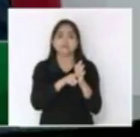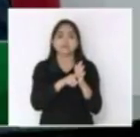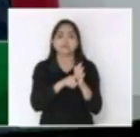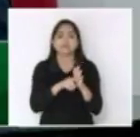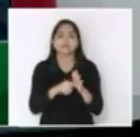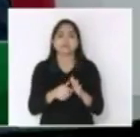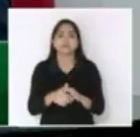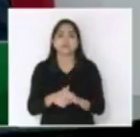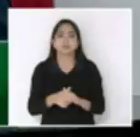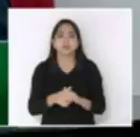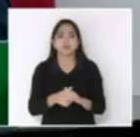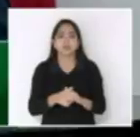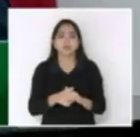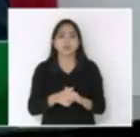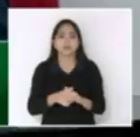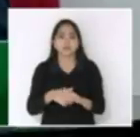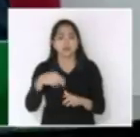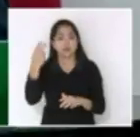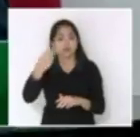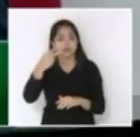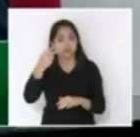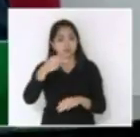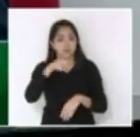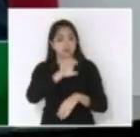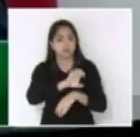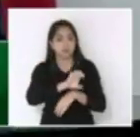é o segundo estado do Brasil